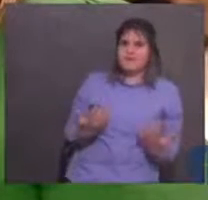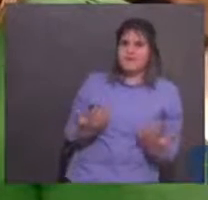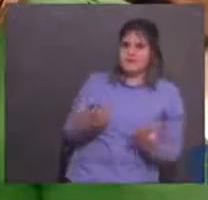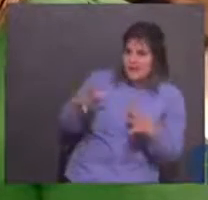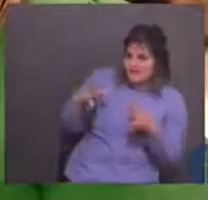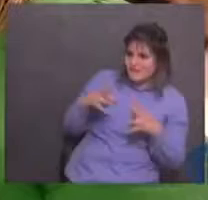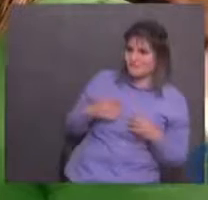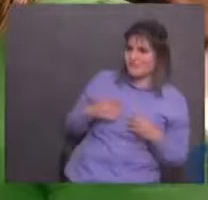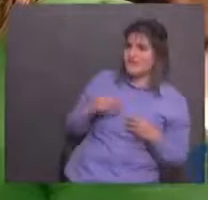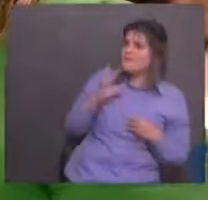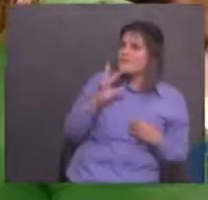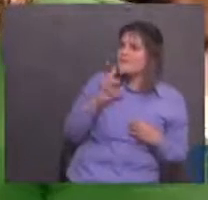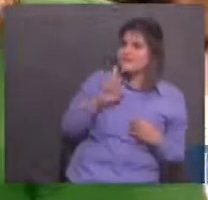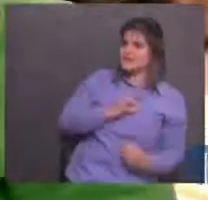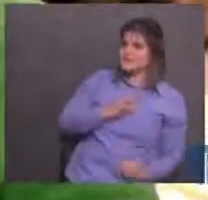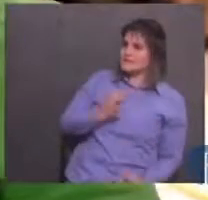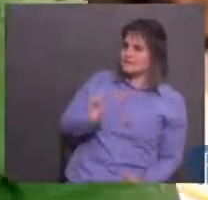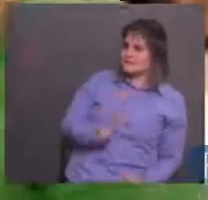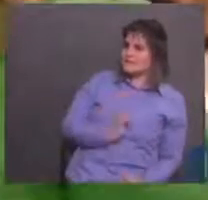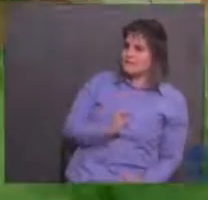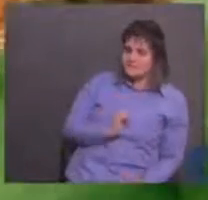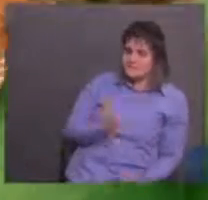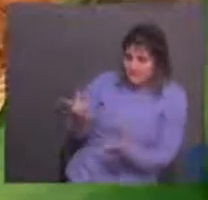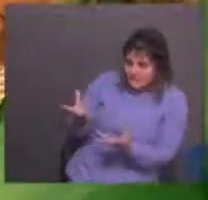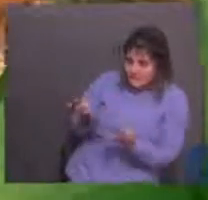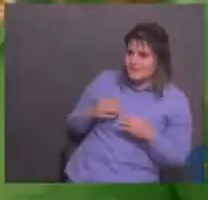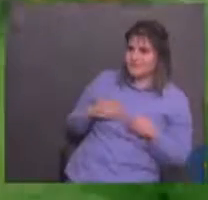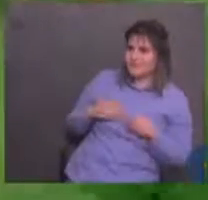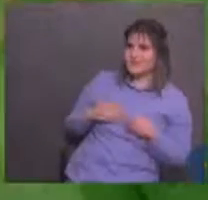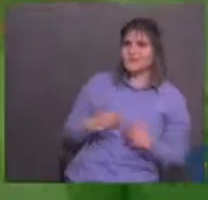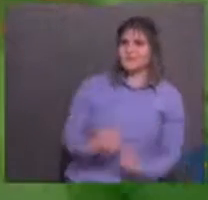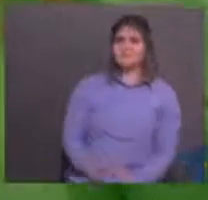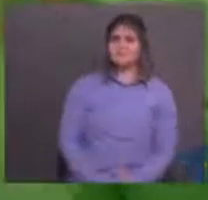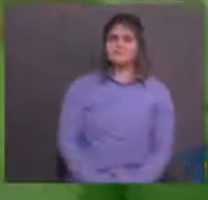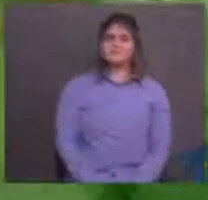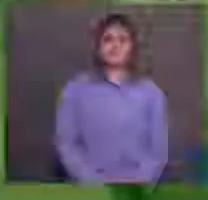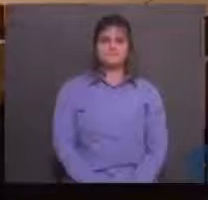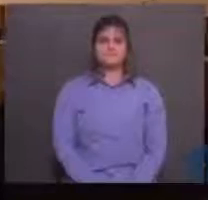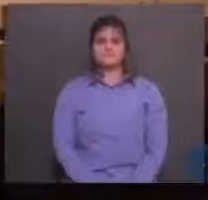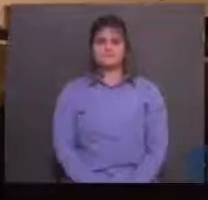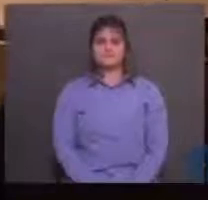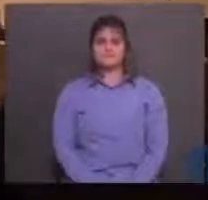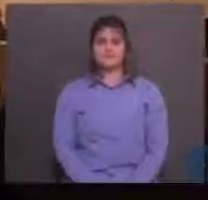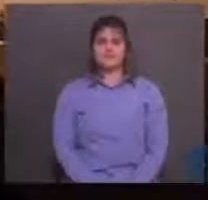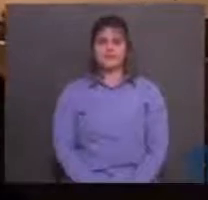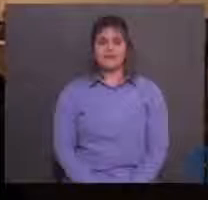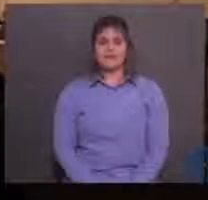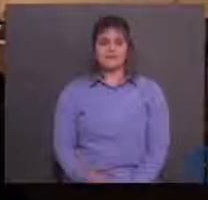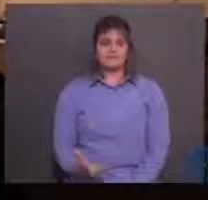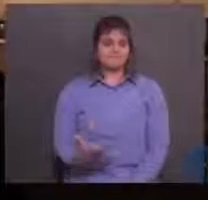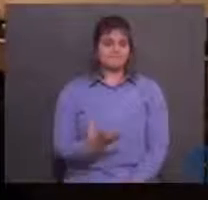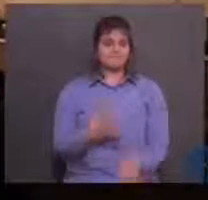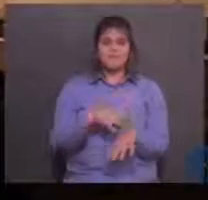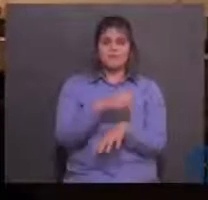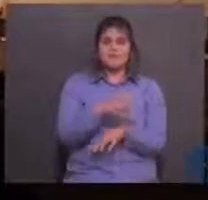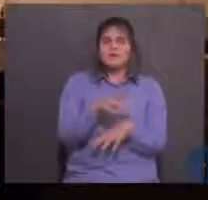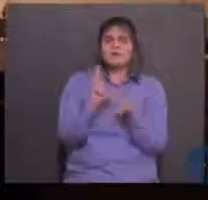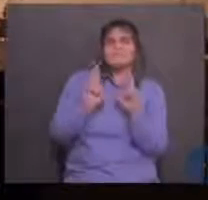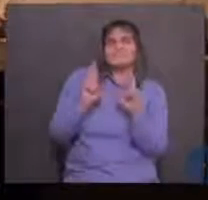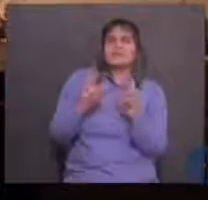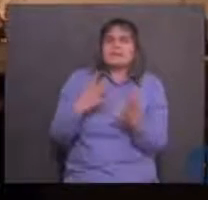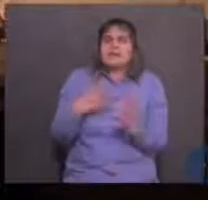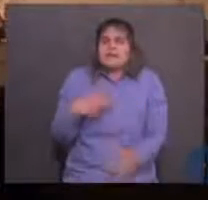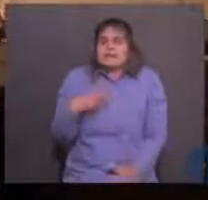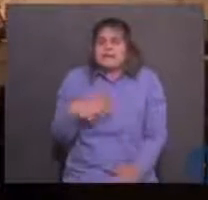madre de mi Señor?» Movida pelo desejo de partilhar com Isabel